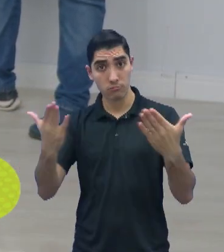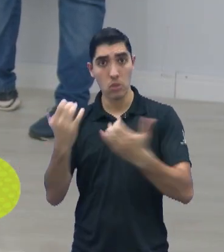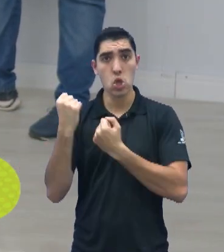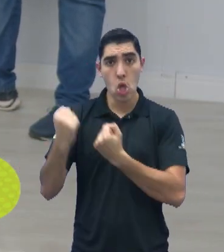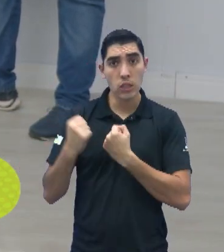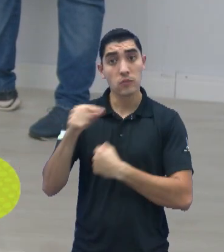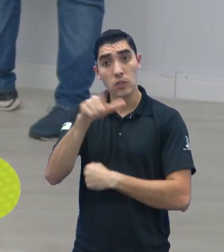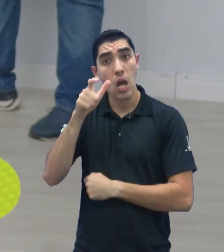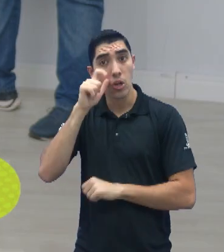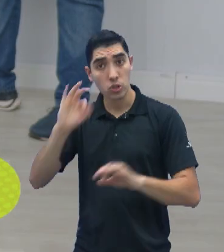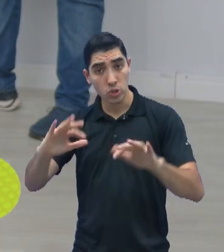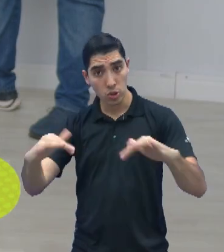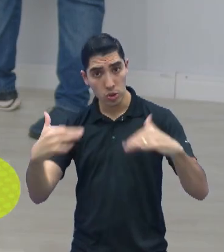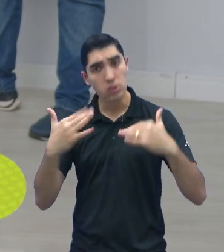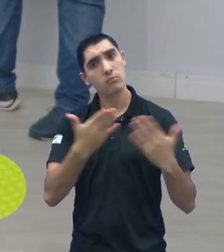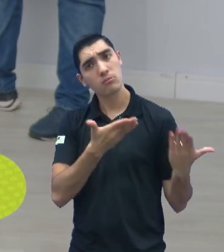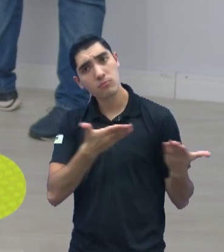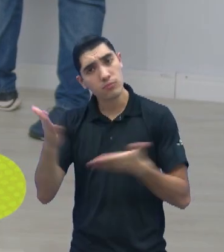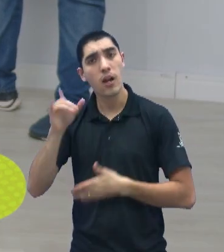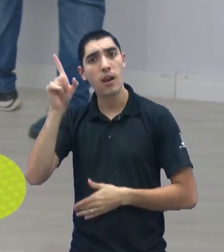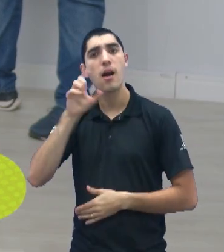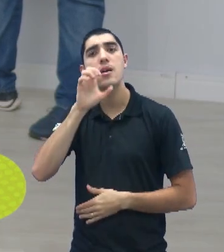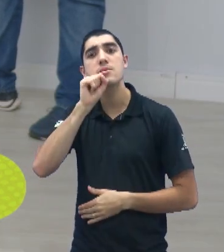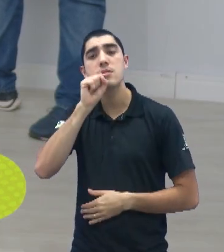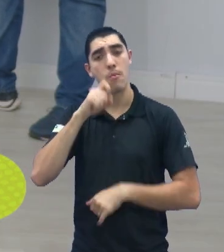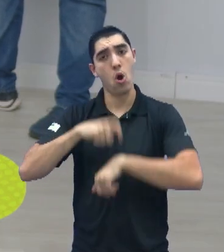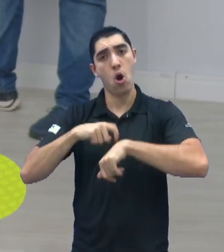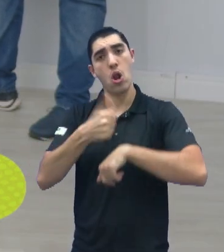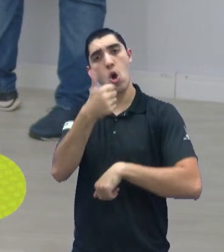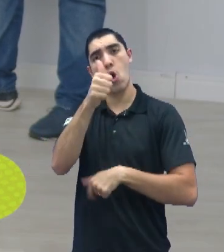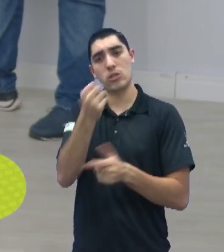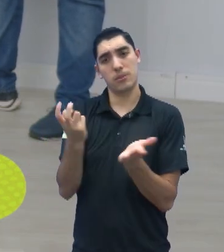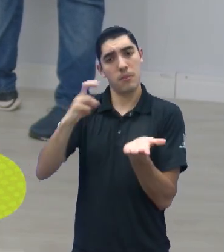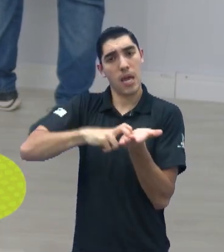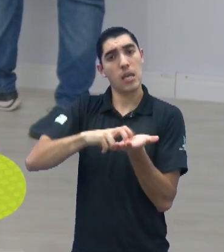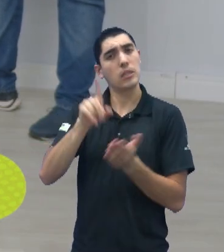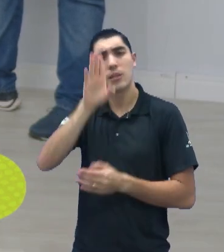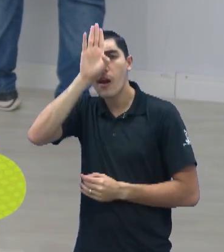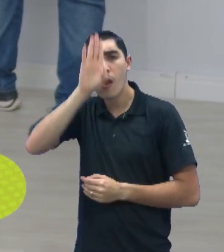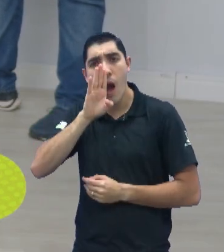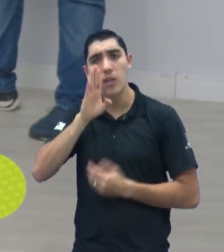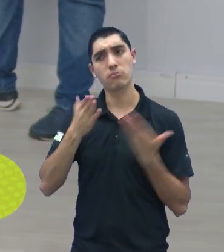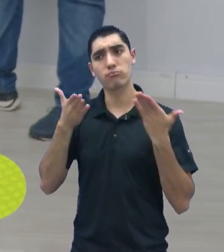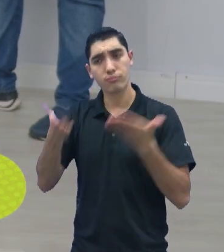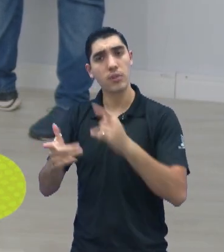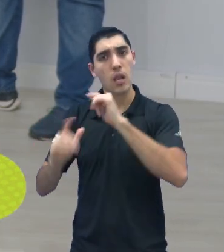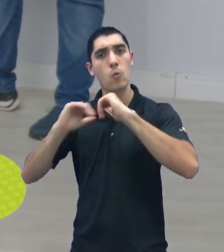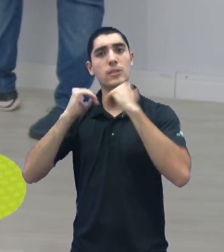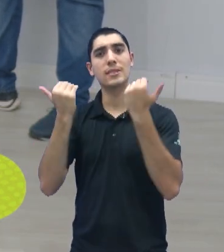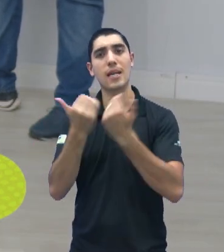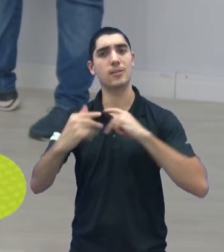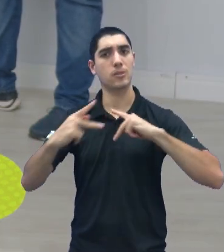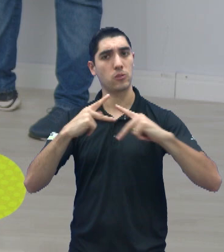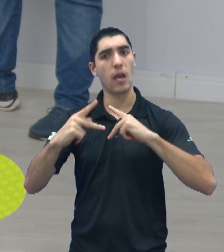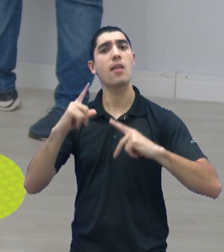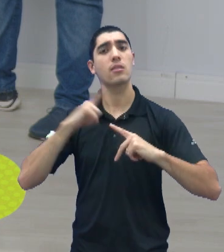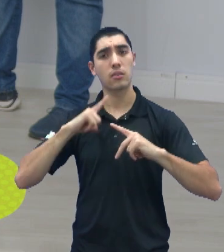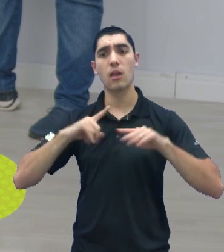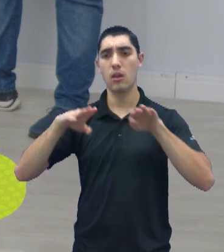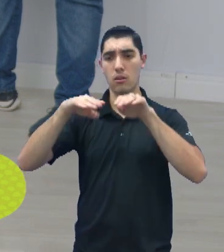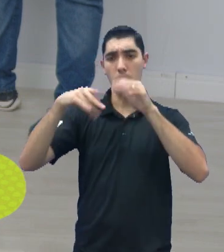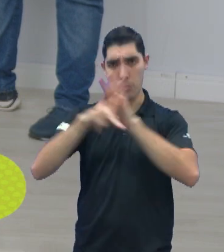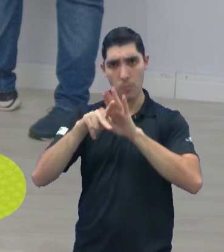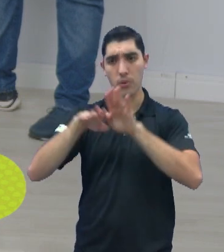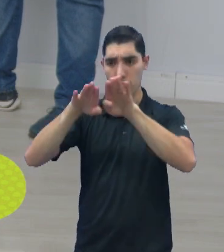acompanhando, Val Martins Pereira, sabadão, 11 horas da manhã, entrada totalmente gratuita, tem a parte coberta do Martins Pereira